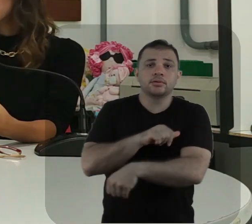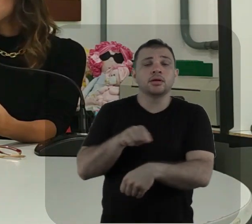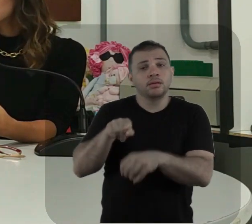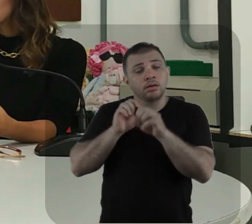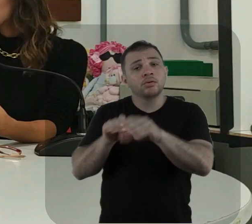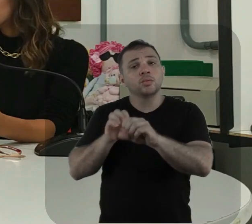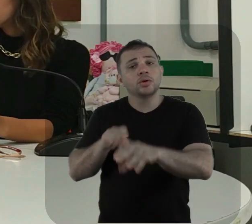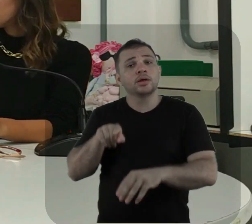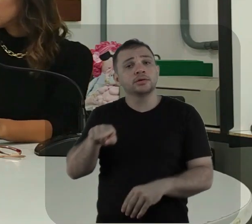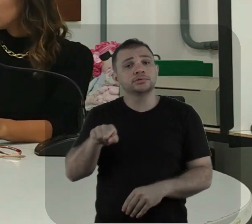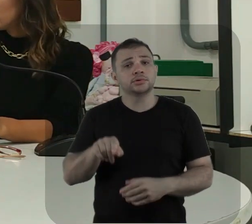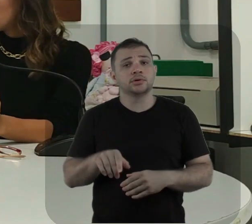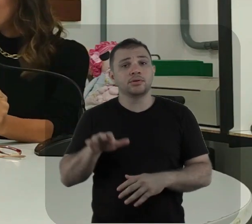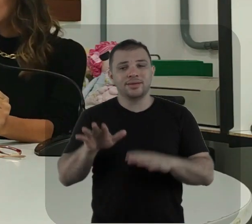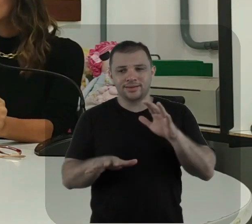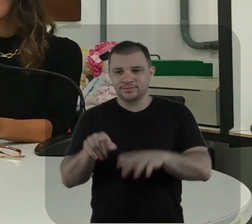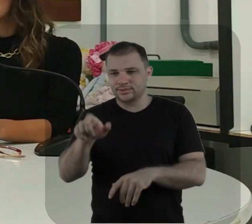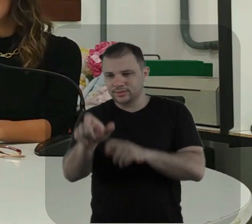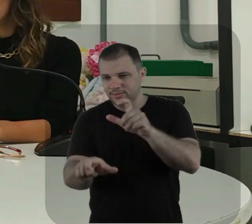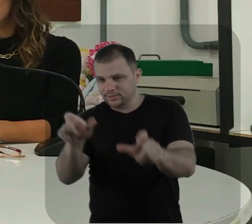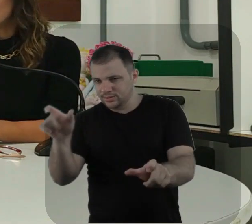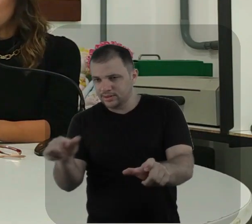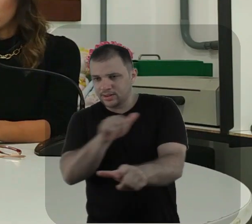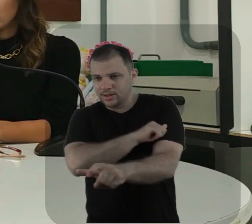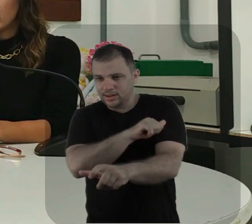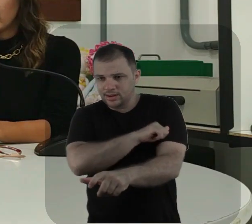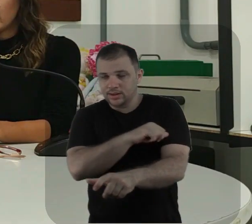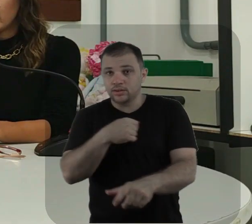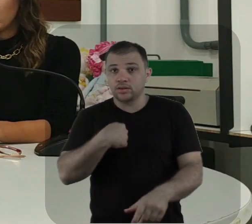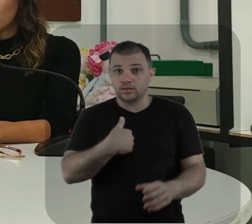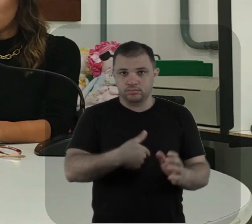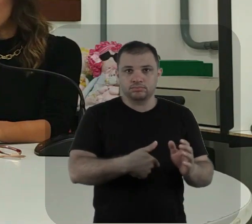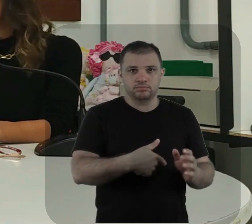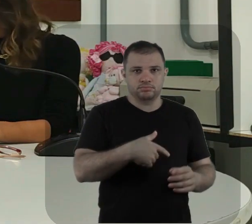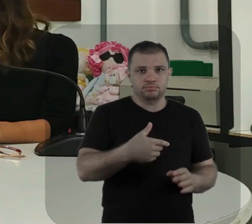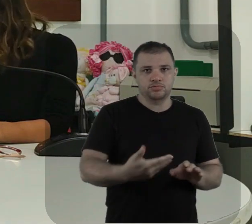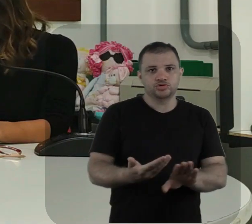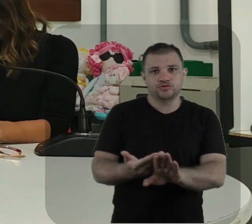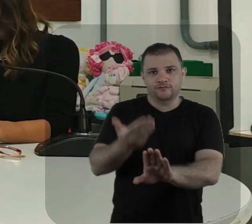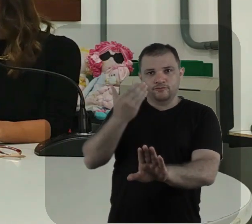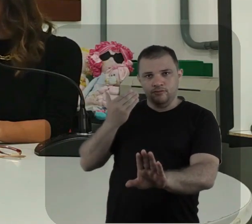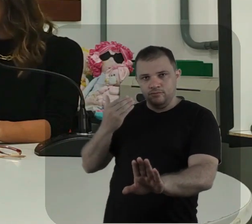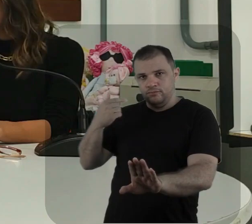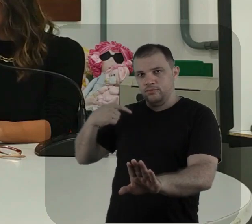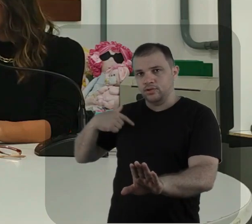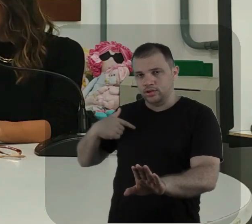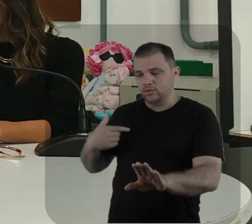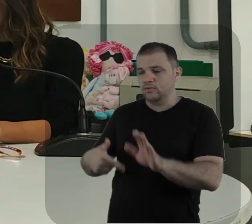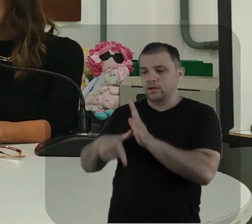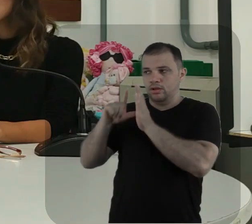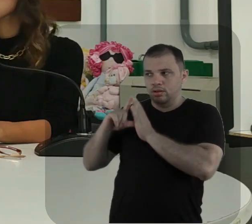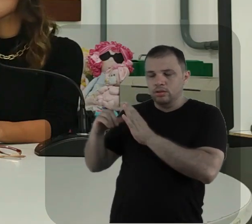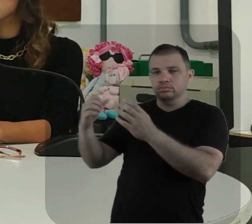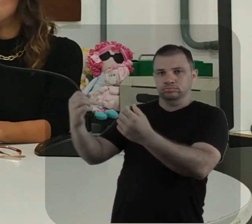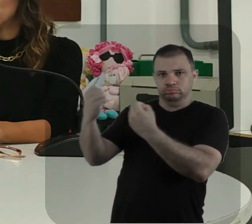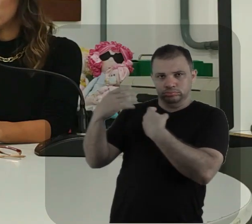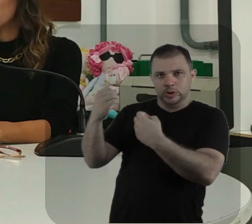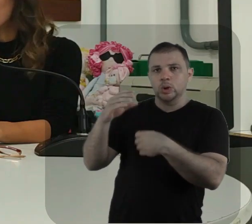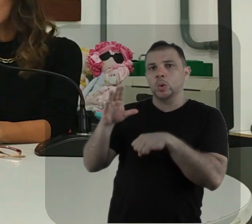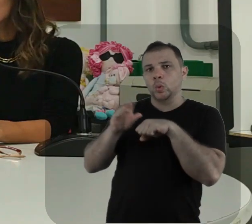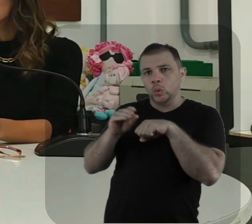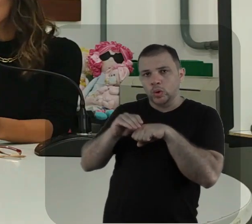íntimo, mas que você que está de fora, você de repente que tem ali uma preparação maior para aquilo,